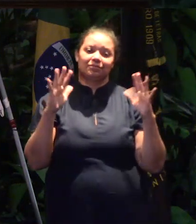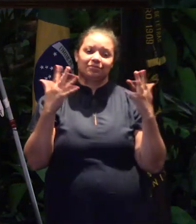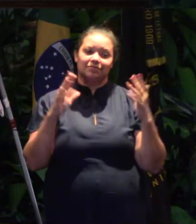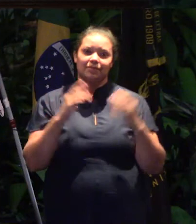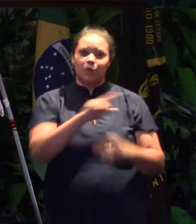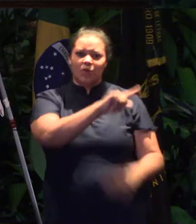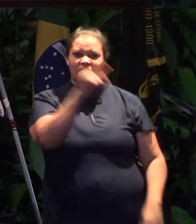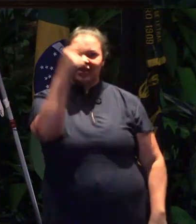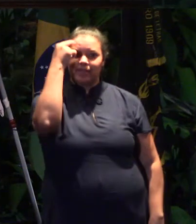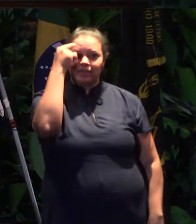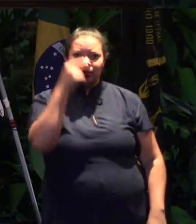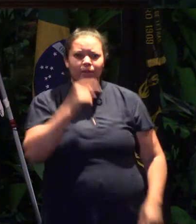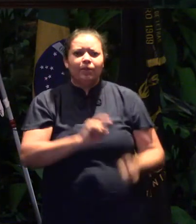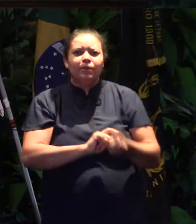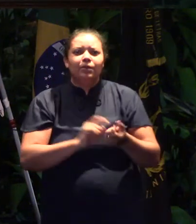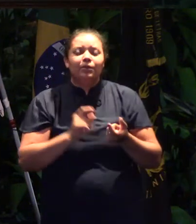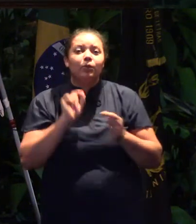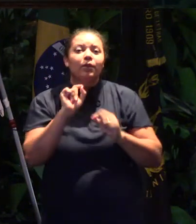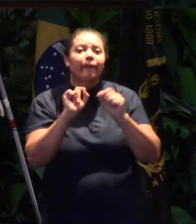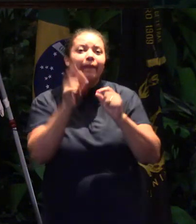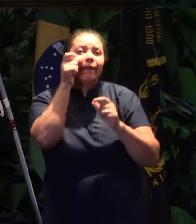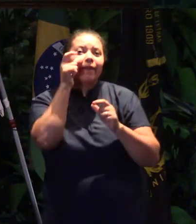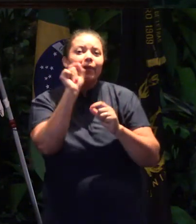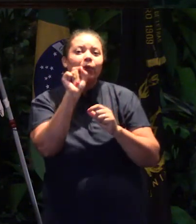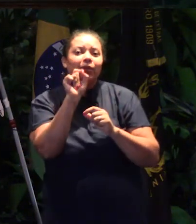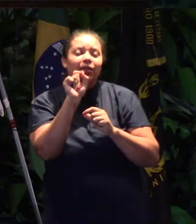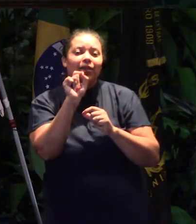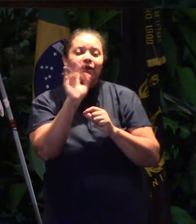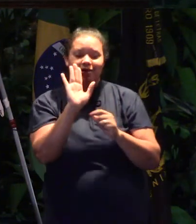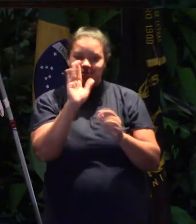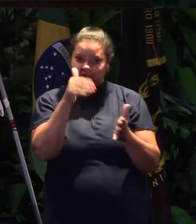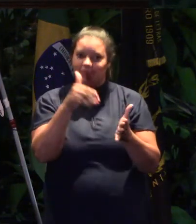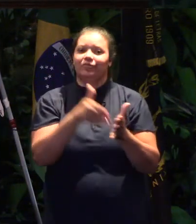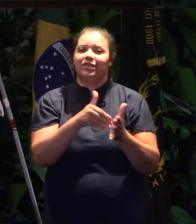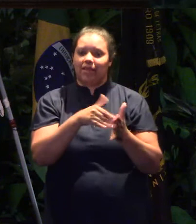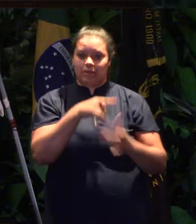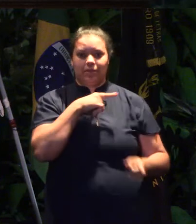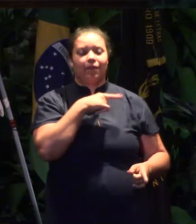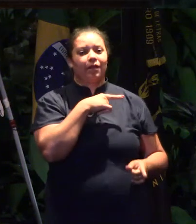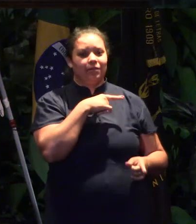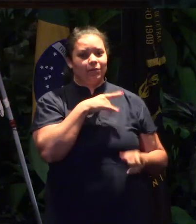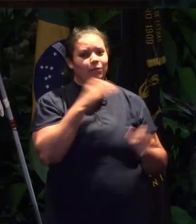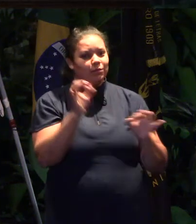Estava todo mundo tenso aí, né? Mas o final ainda está aqui, né?